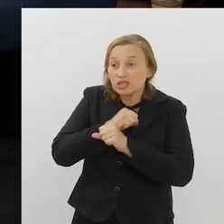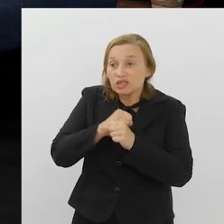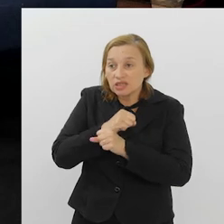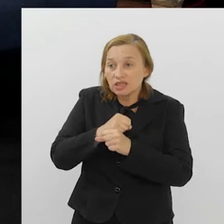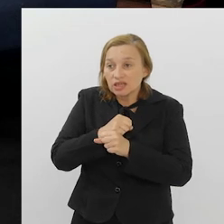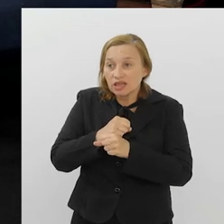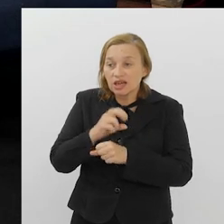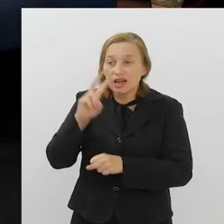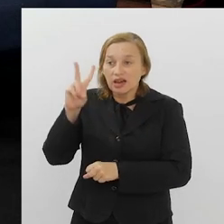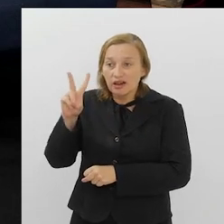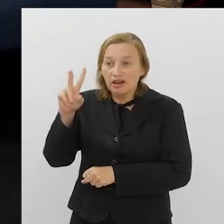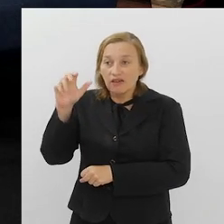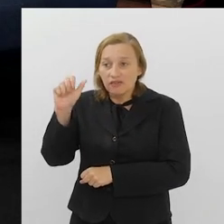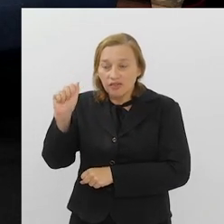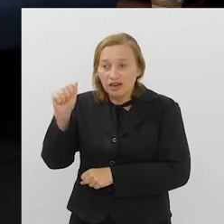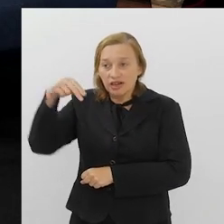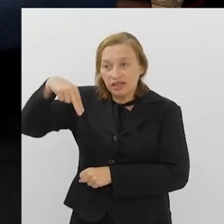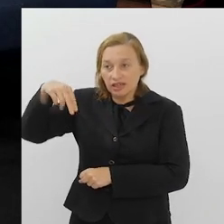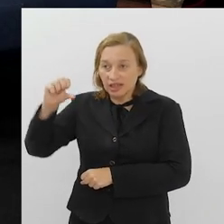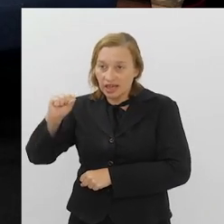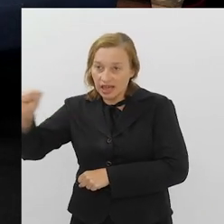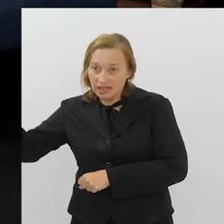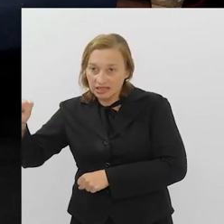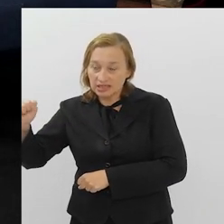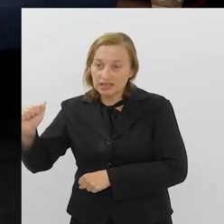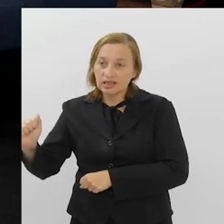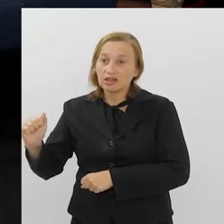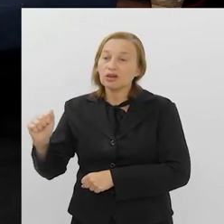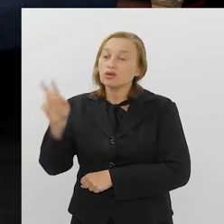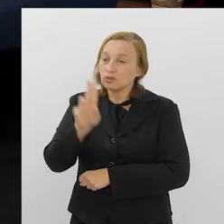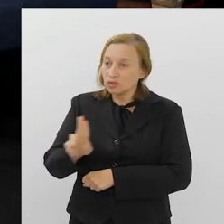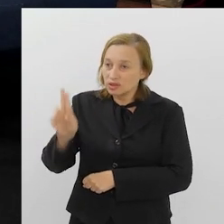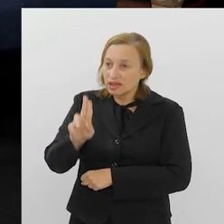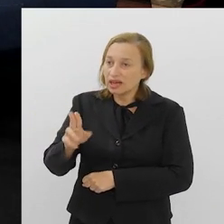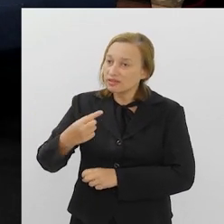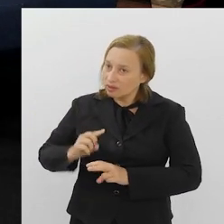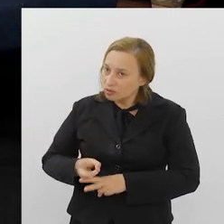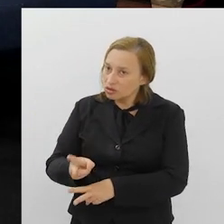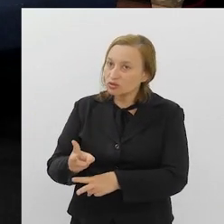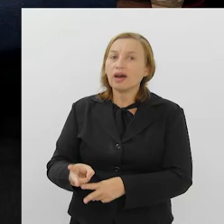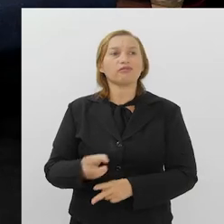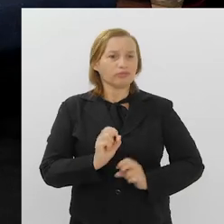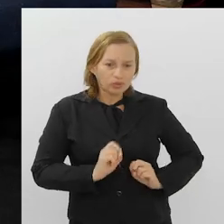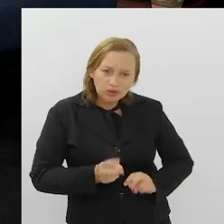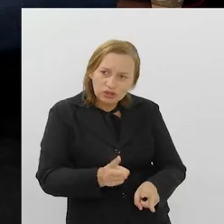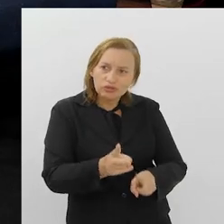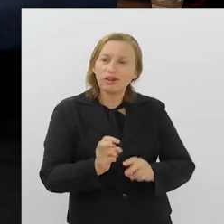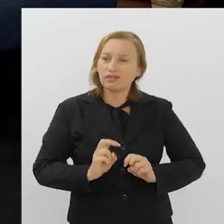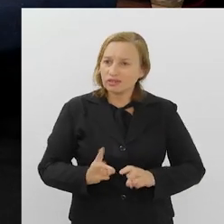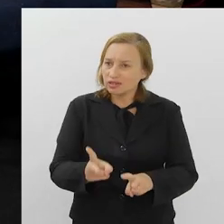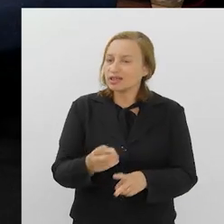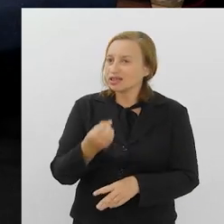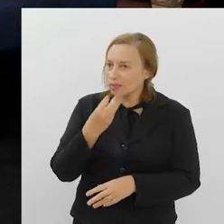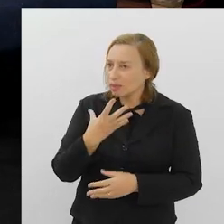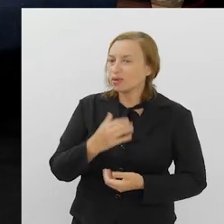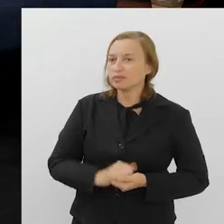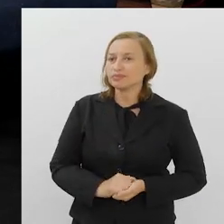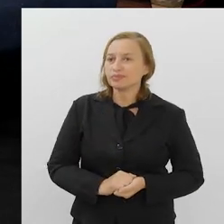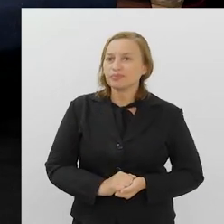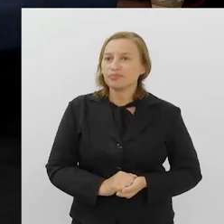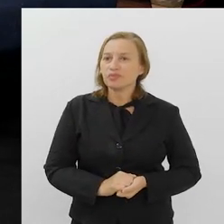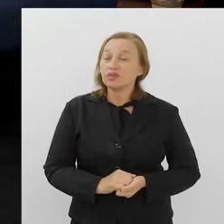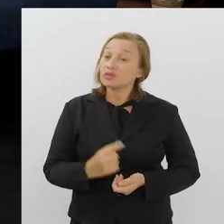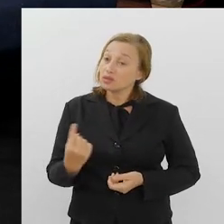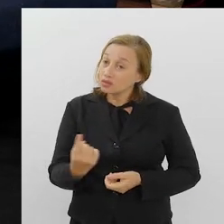e nesses últimos anos a Vanessa tem usado isso tem e e funcion e vamos continuar Então vou chamar a Vanessa para que a gente